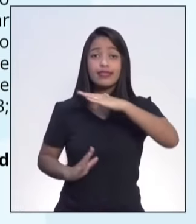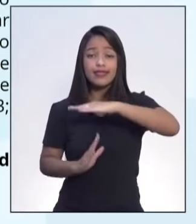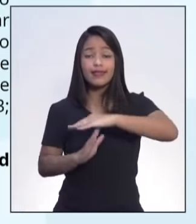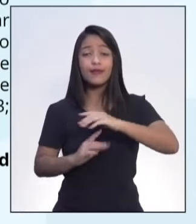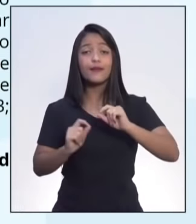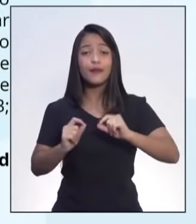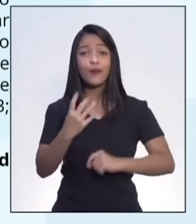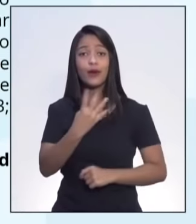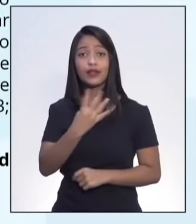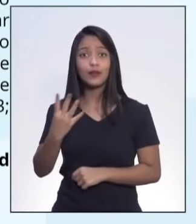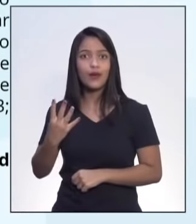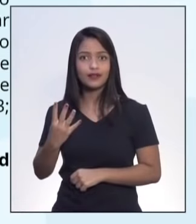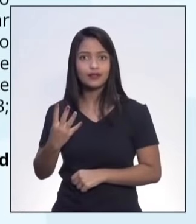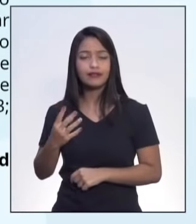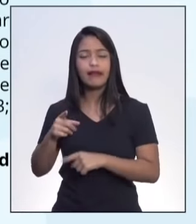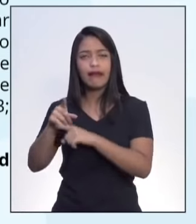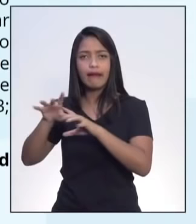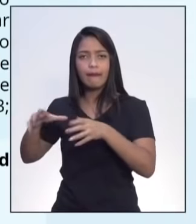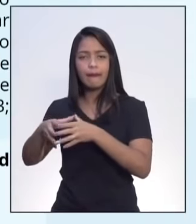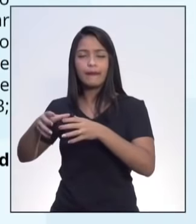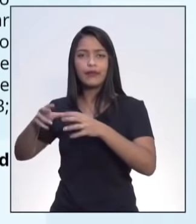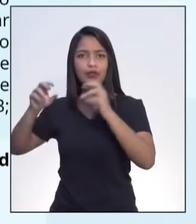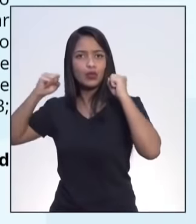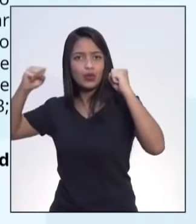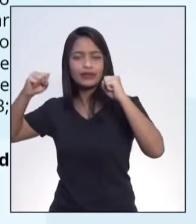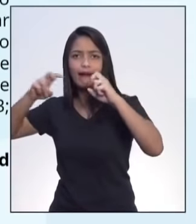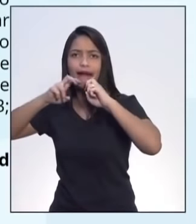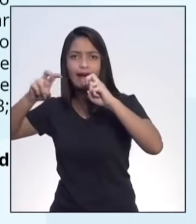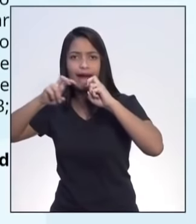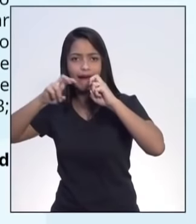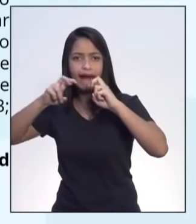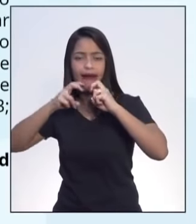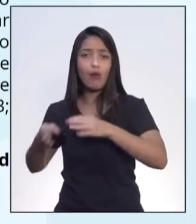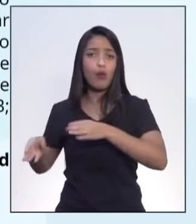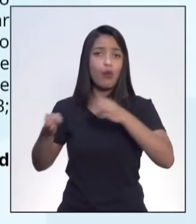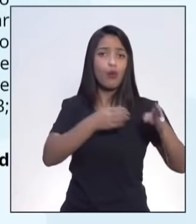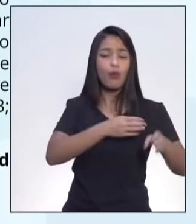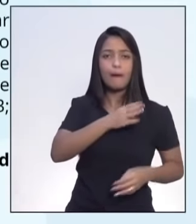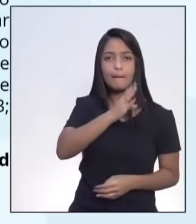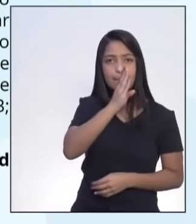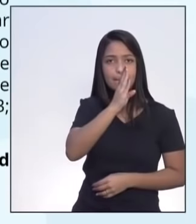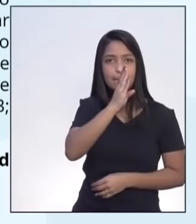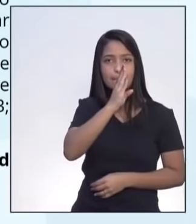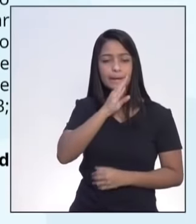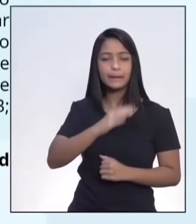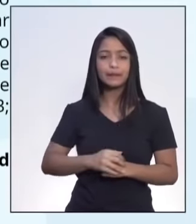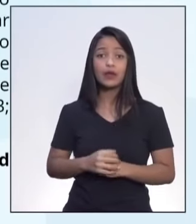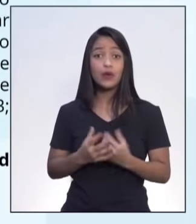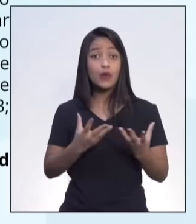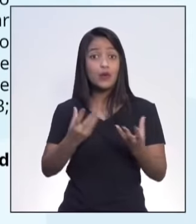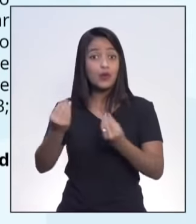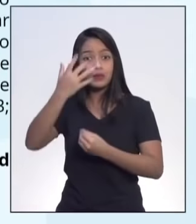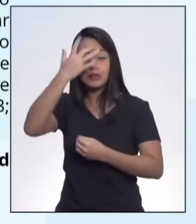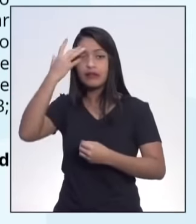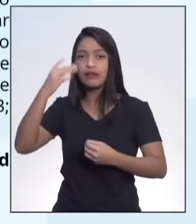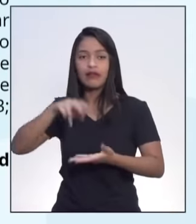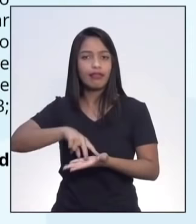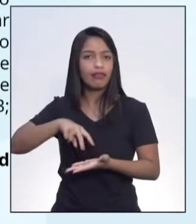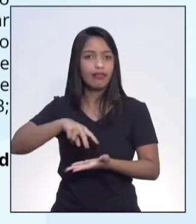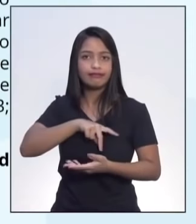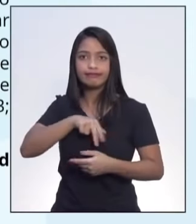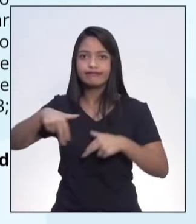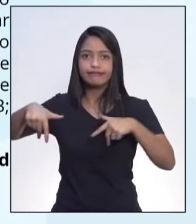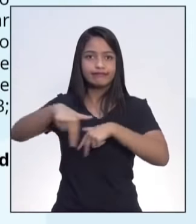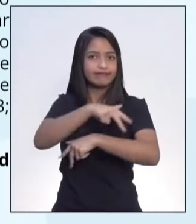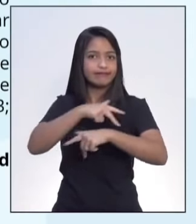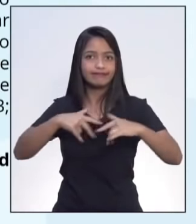Torcida gritando em êxtase de um lado, silêncio como se estivesse num funeral do outro lado e muitos saindo do campo. Não dava tempo de